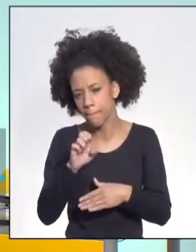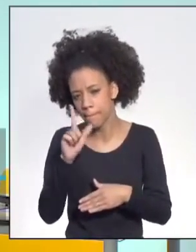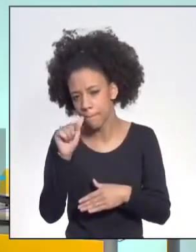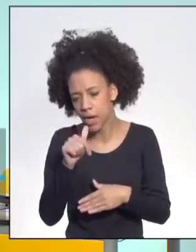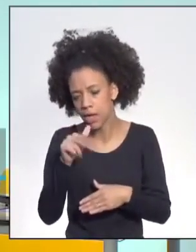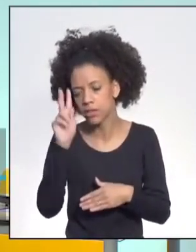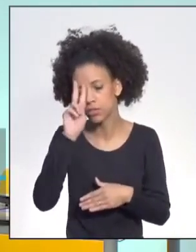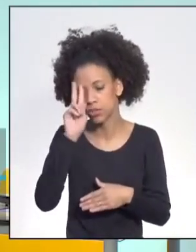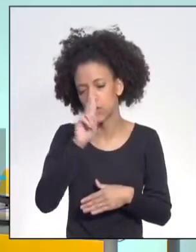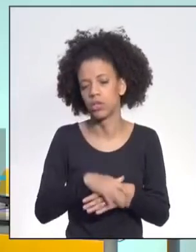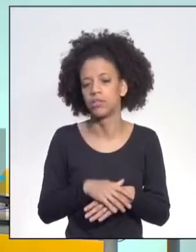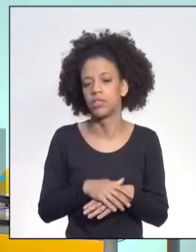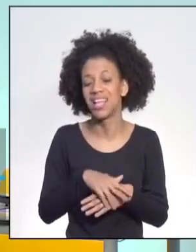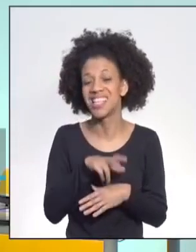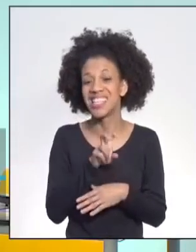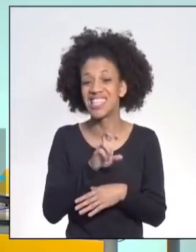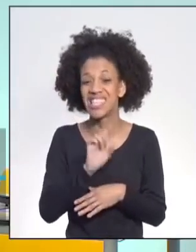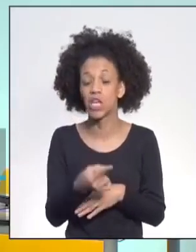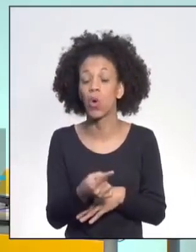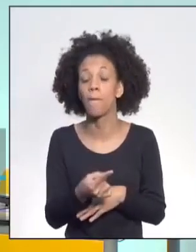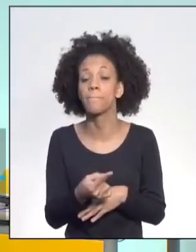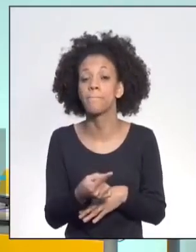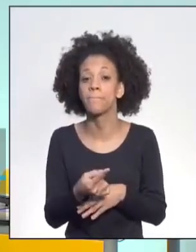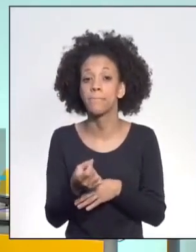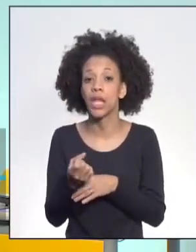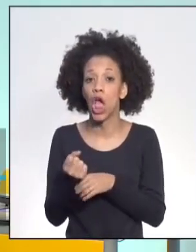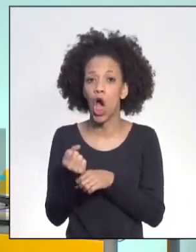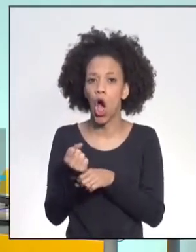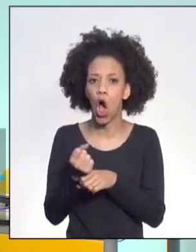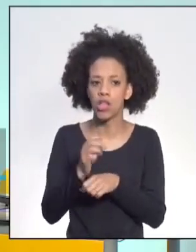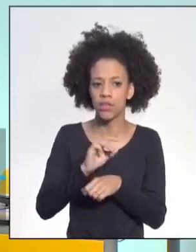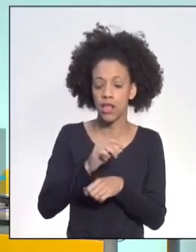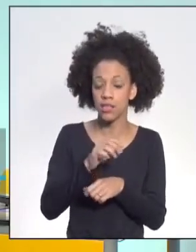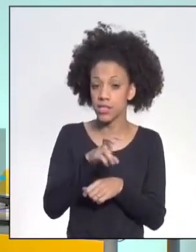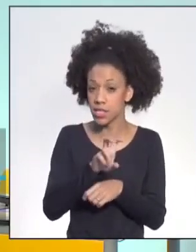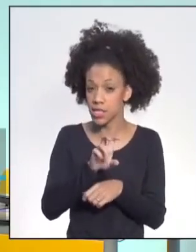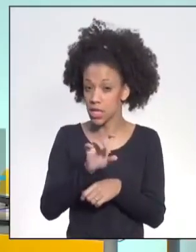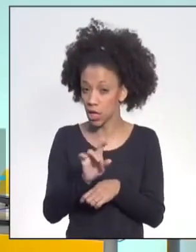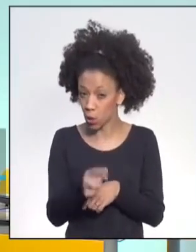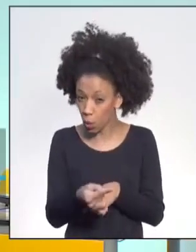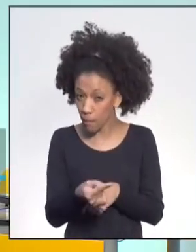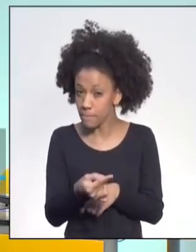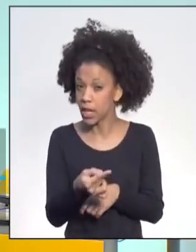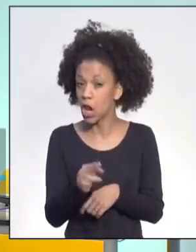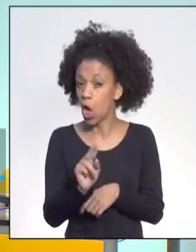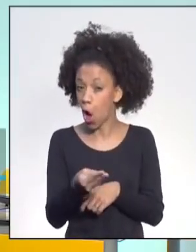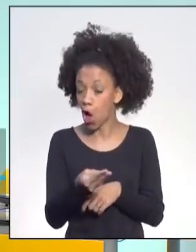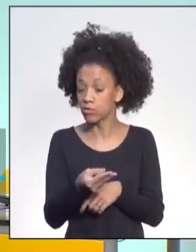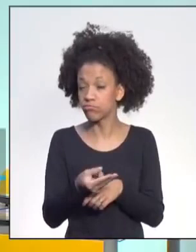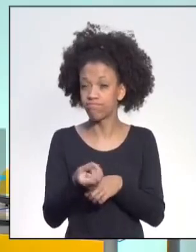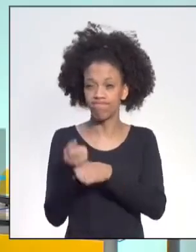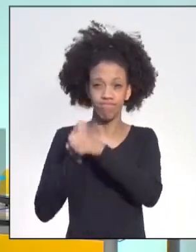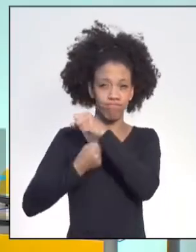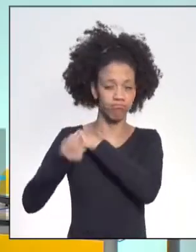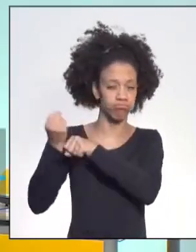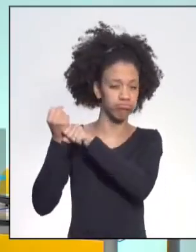de anos antes da era cristã. Então, é muito tempo para a gente chamar apenas de pré-história, antes da